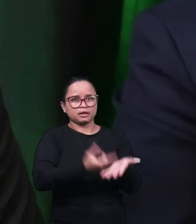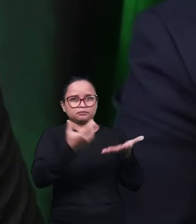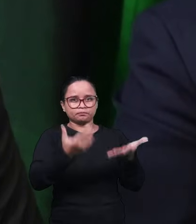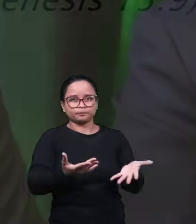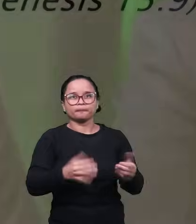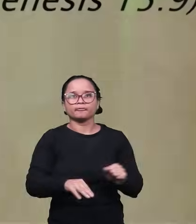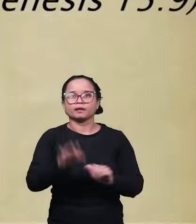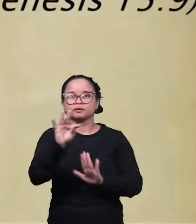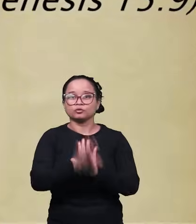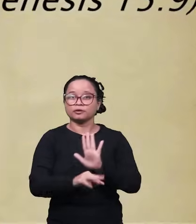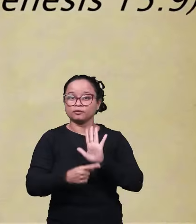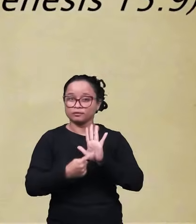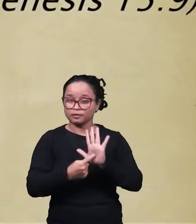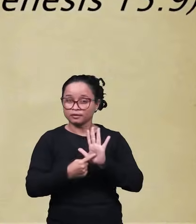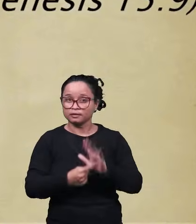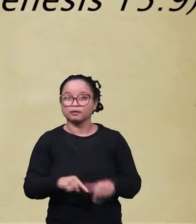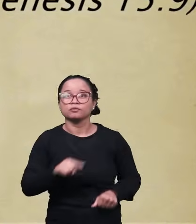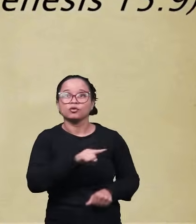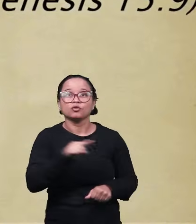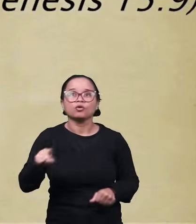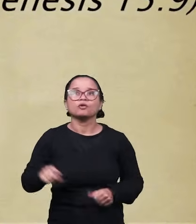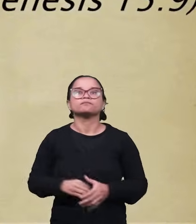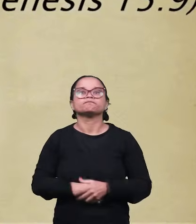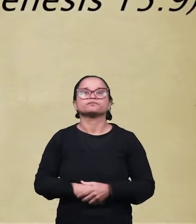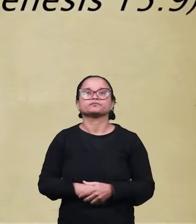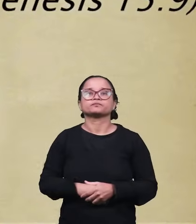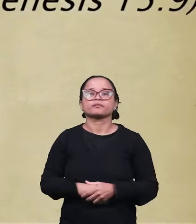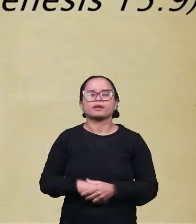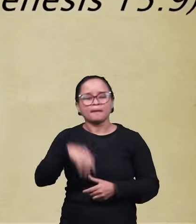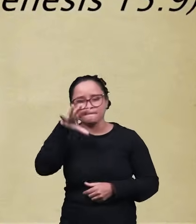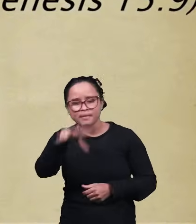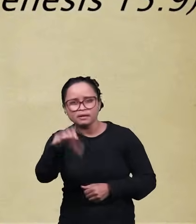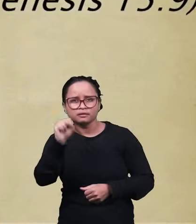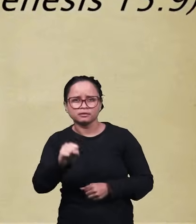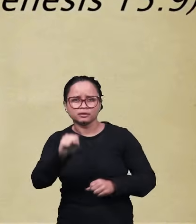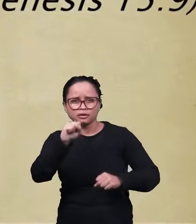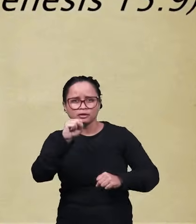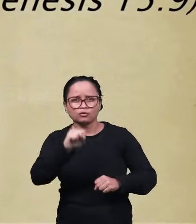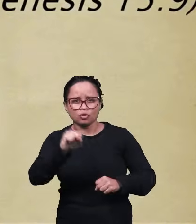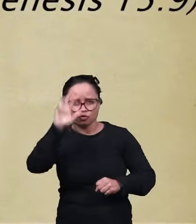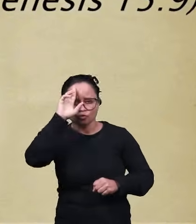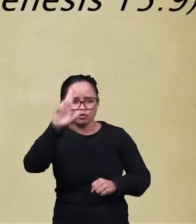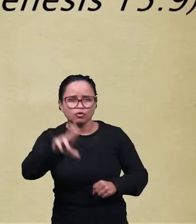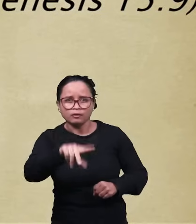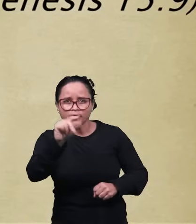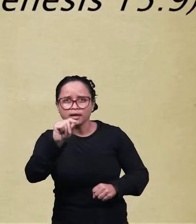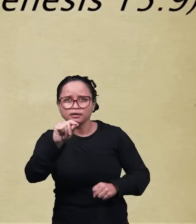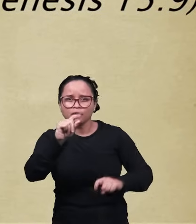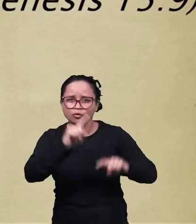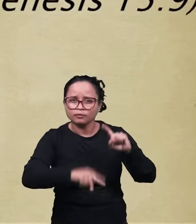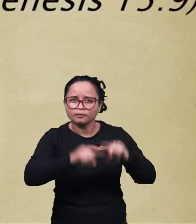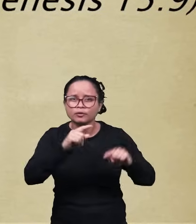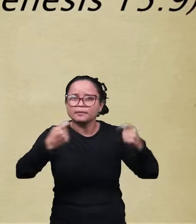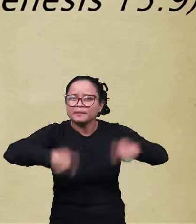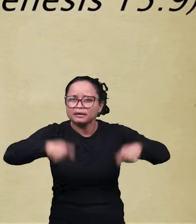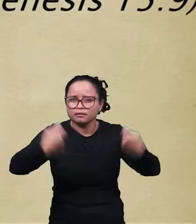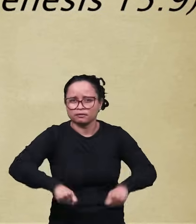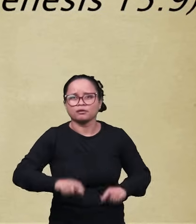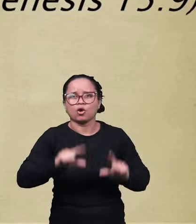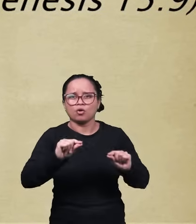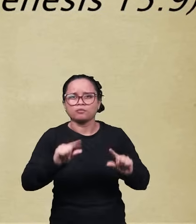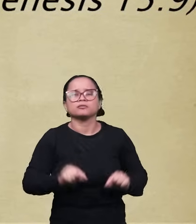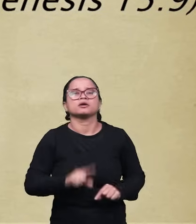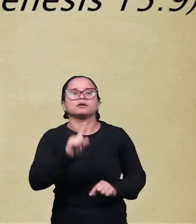como diz o texto, toma-me, o Senhor determina ali os elementos daquele pacto. Então o Senhor diz, toma-me uma bezerra de